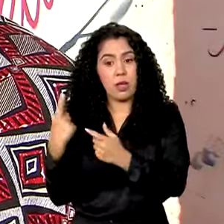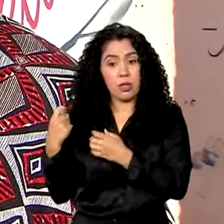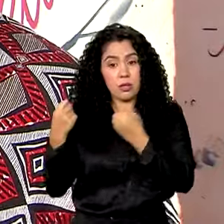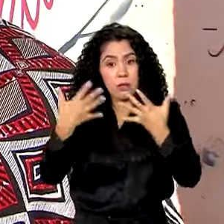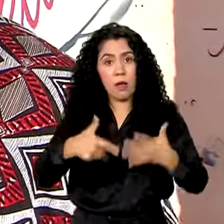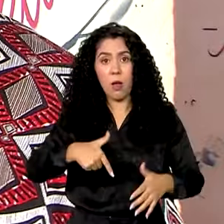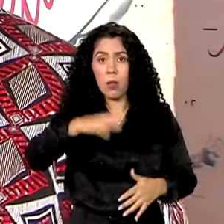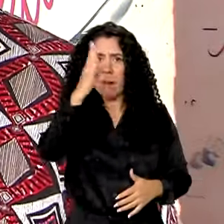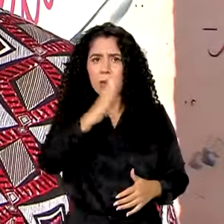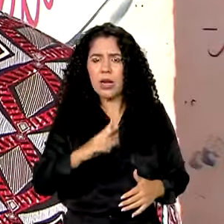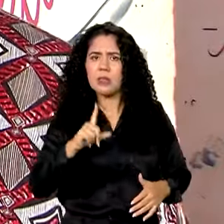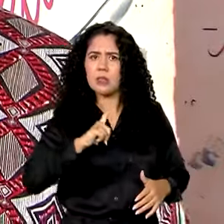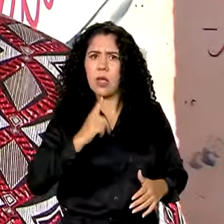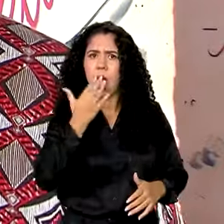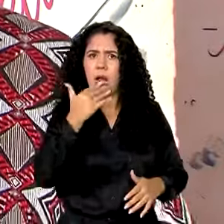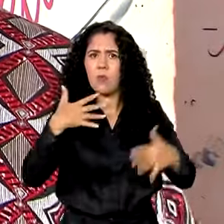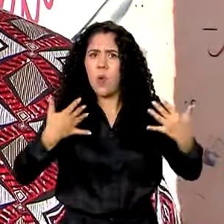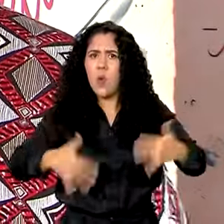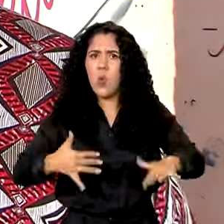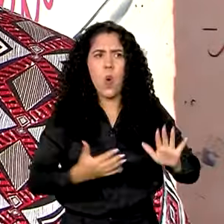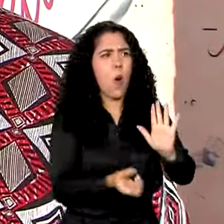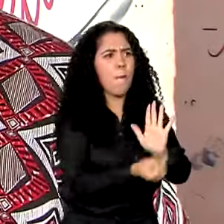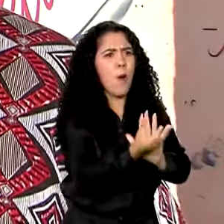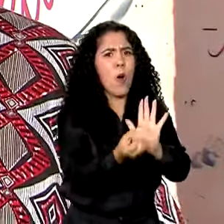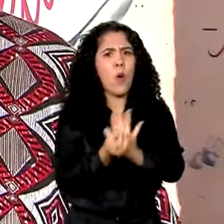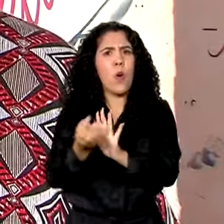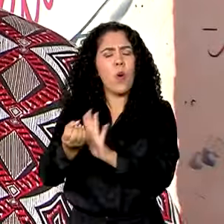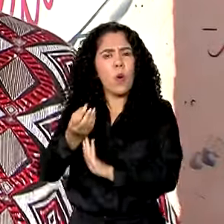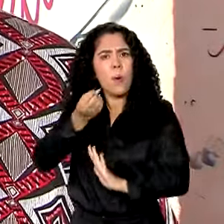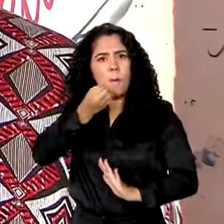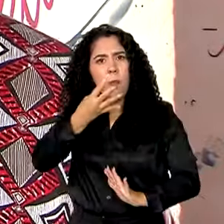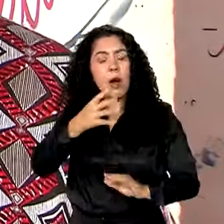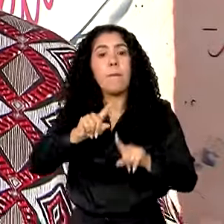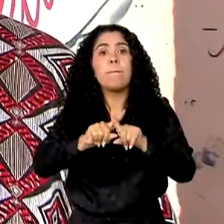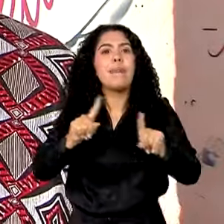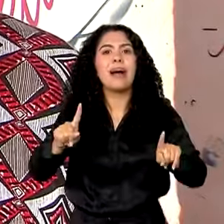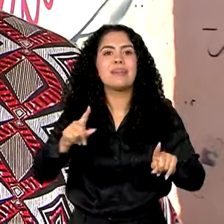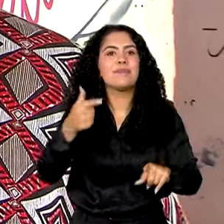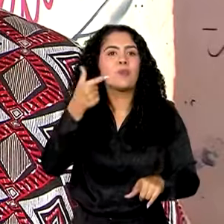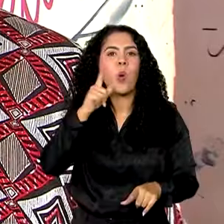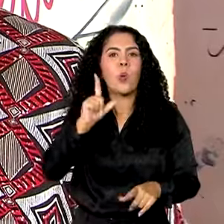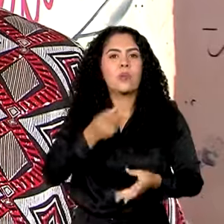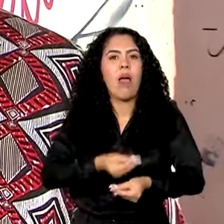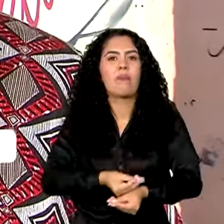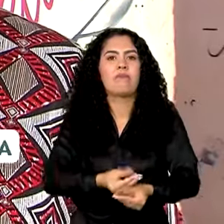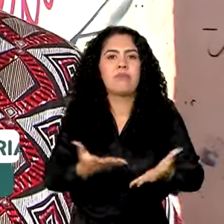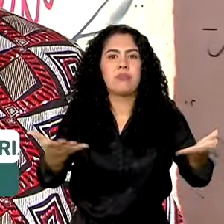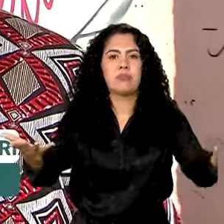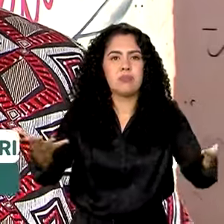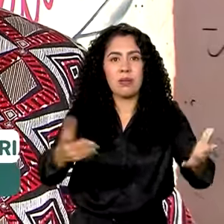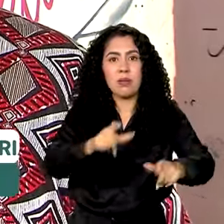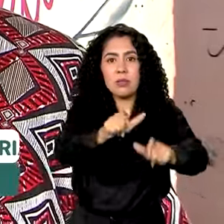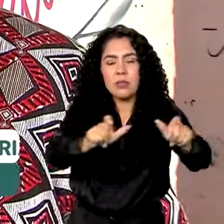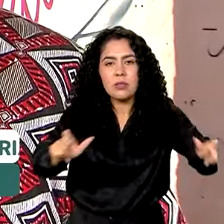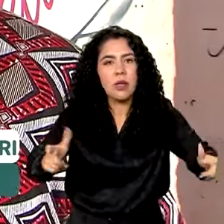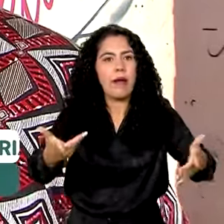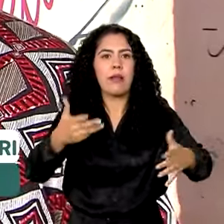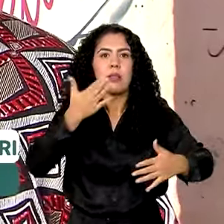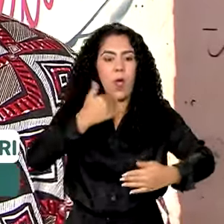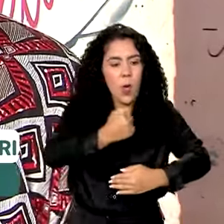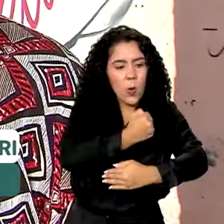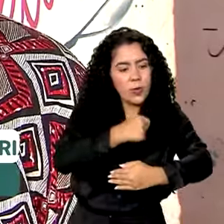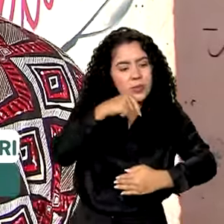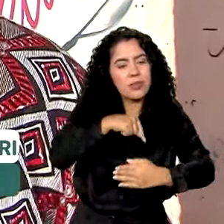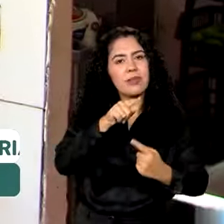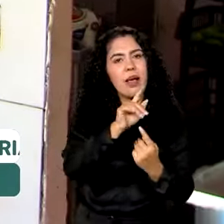tanto alimento, mas esse alimento muitas vezes não chega na mesa, na cozinha dos trabalhadores, né? Então as cozinhas solidárias